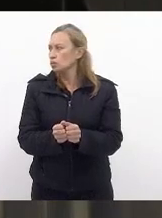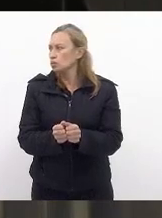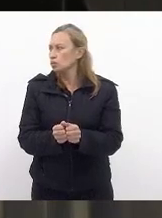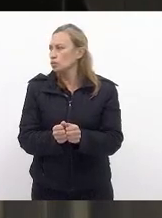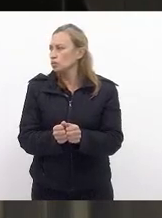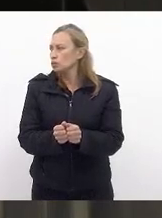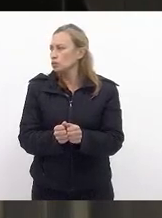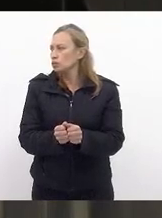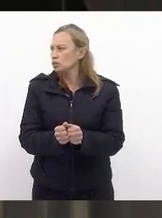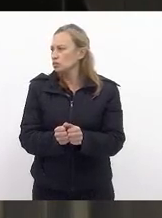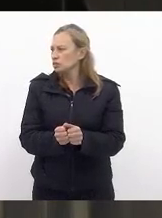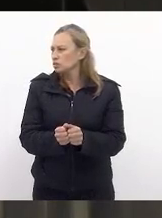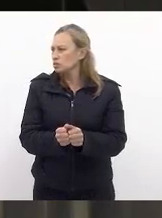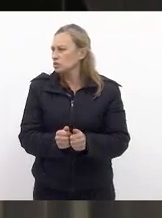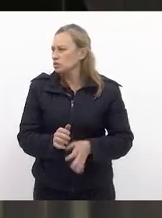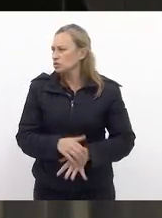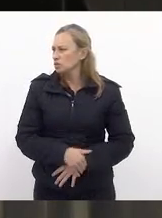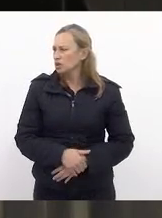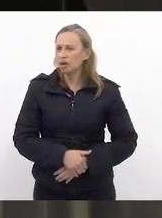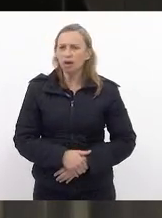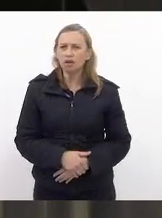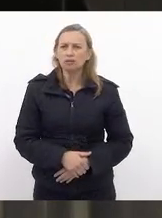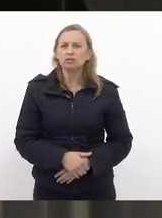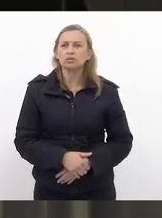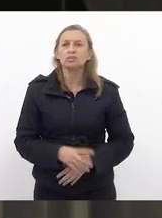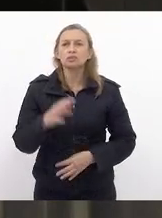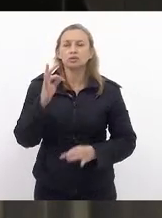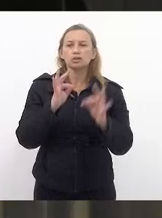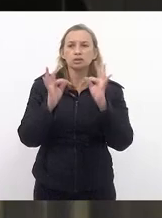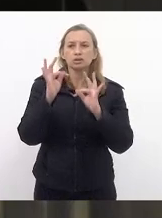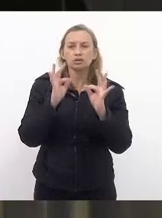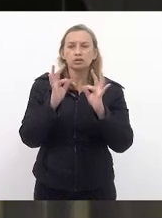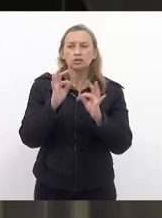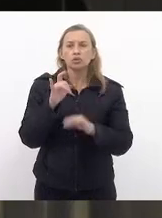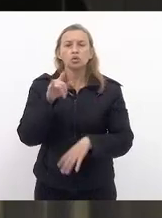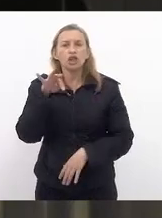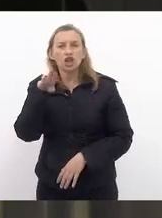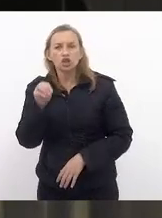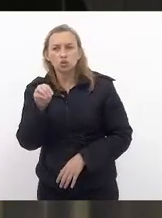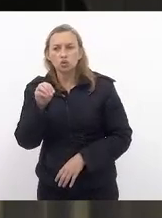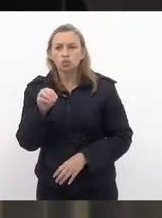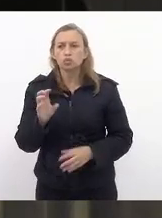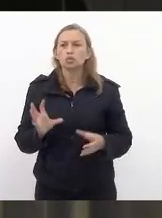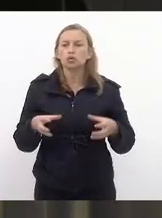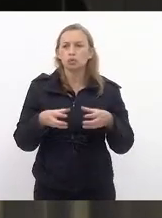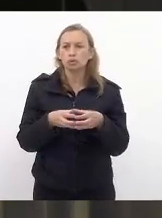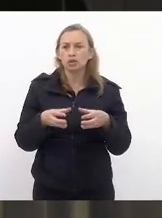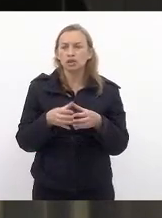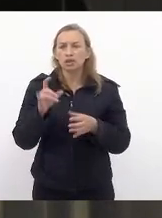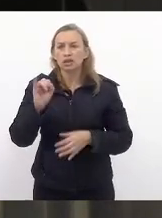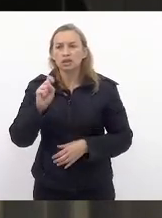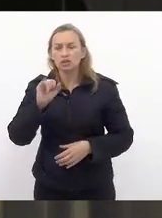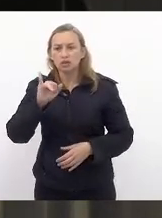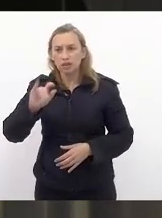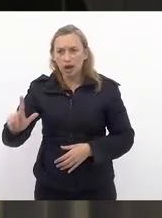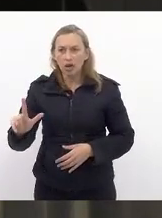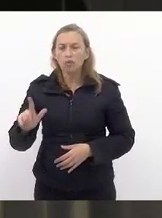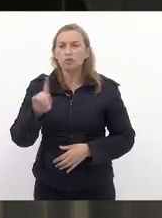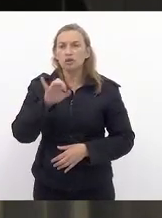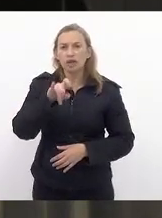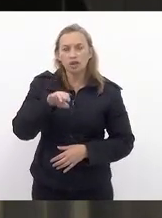ética do conhecimento científico e tecnológico da Unesco e do comitê internacional de bioética